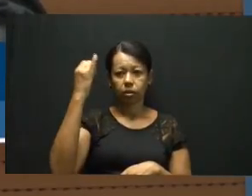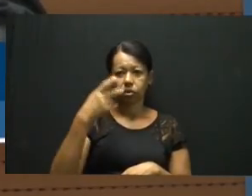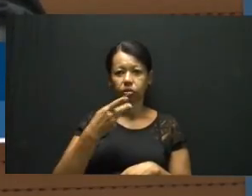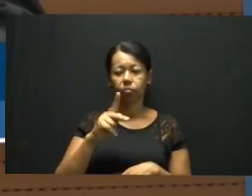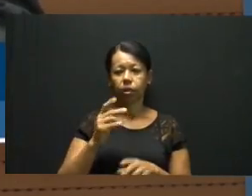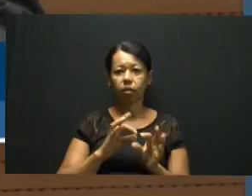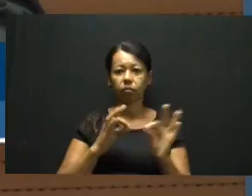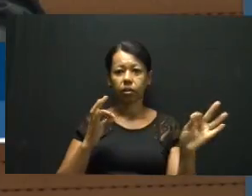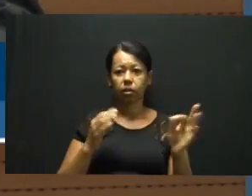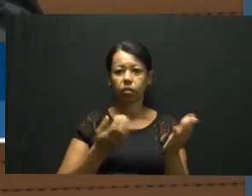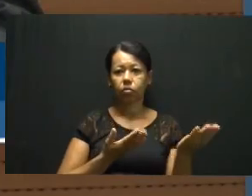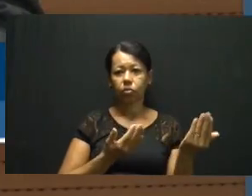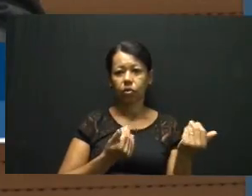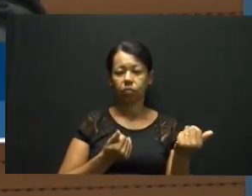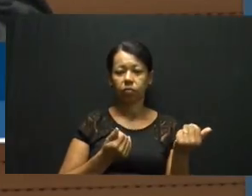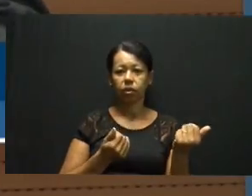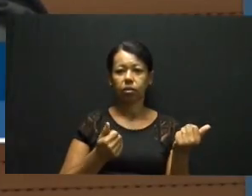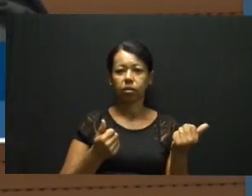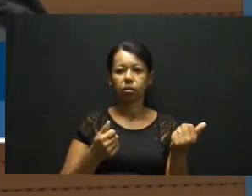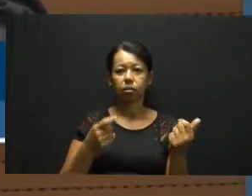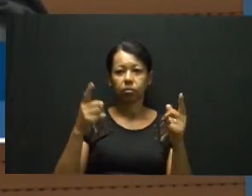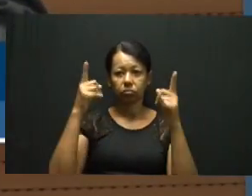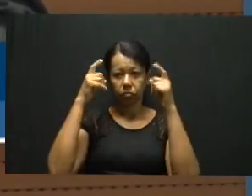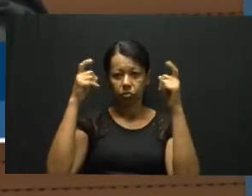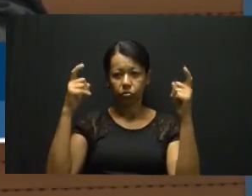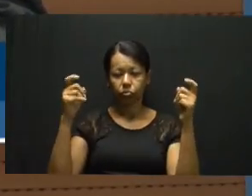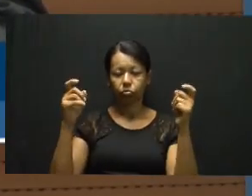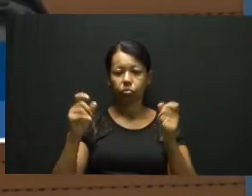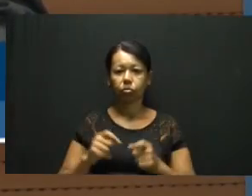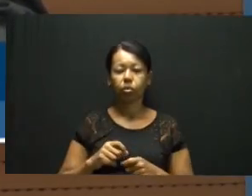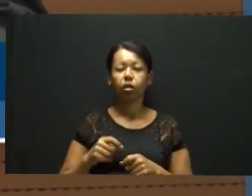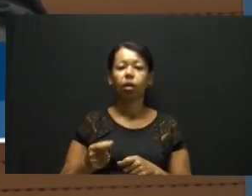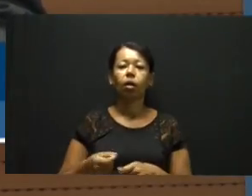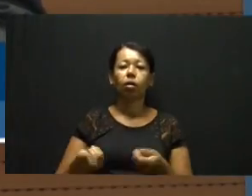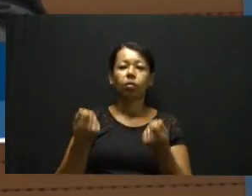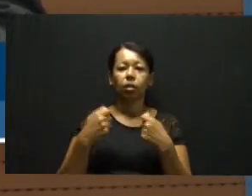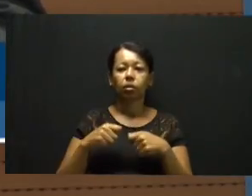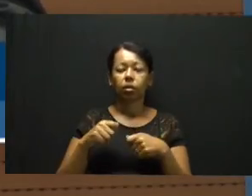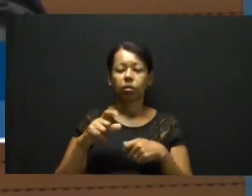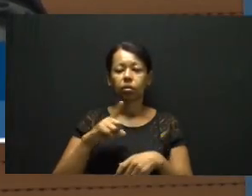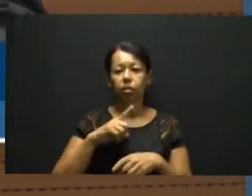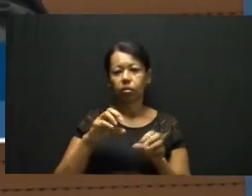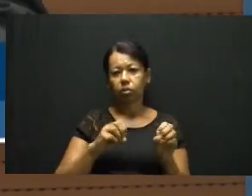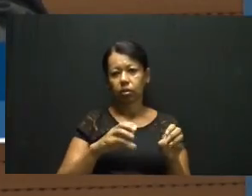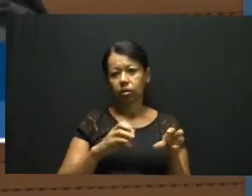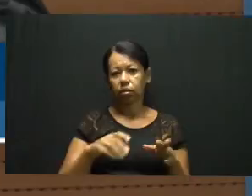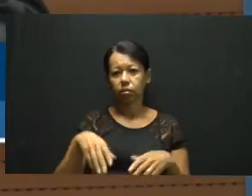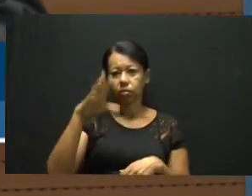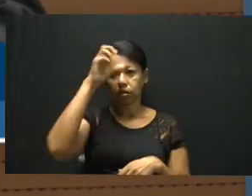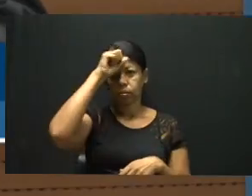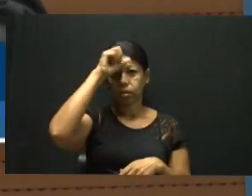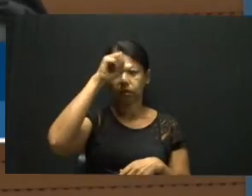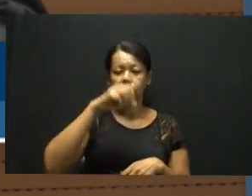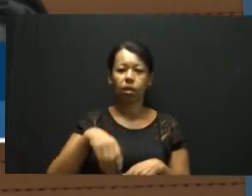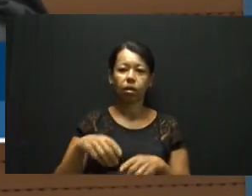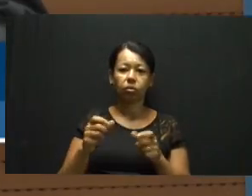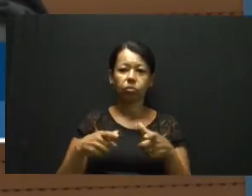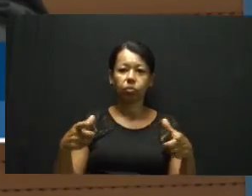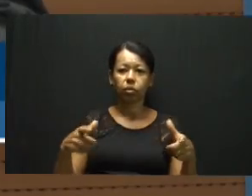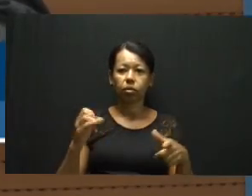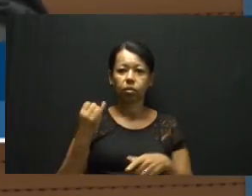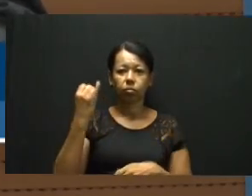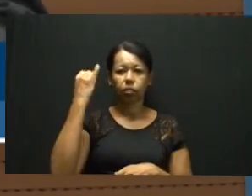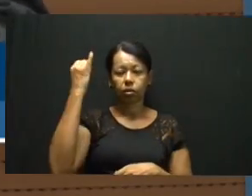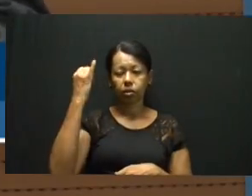para afastar a juventude da criminalidade. A utilização do lúdico no processo de ensino de aprendizagem ganha dimensão e